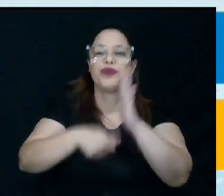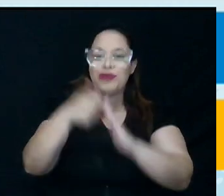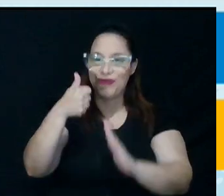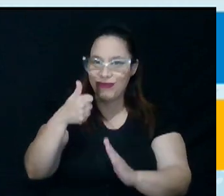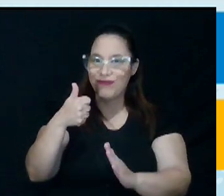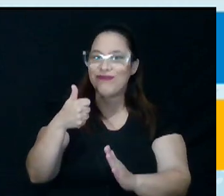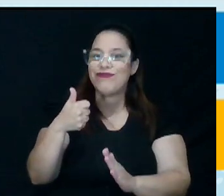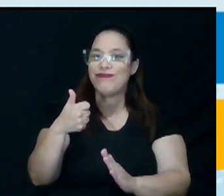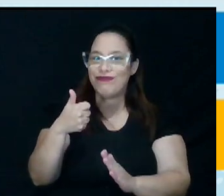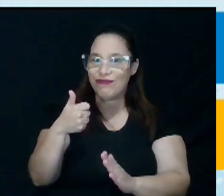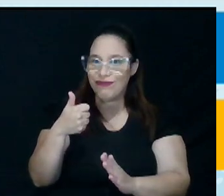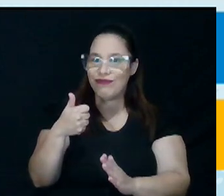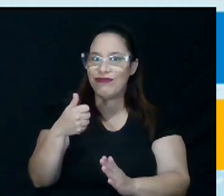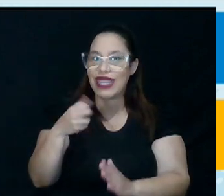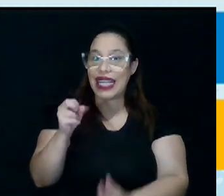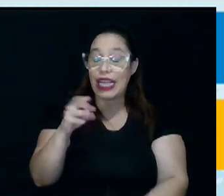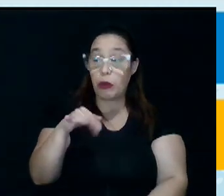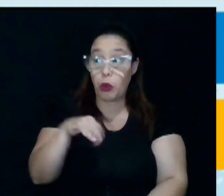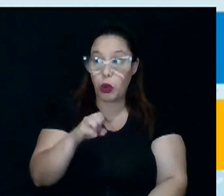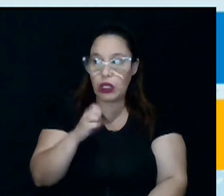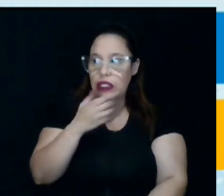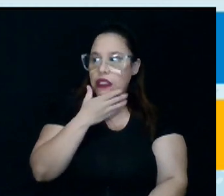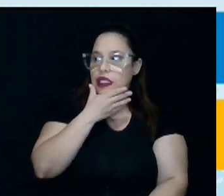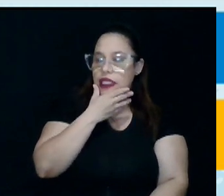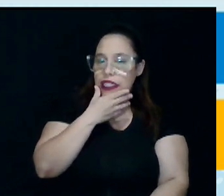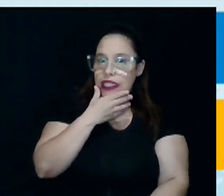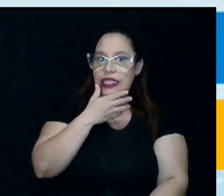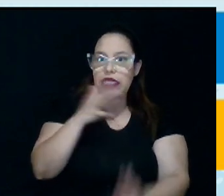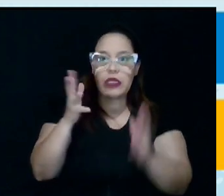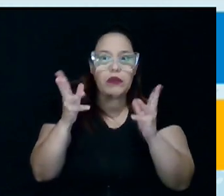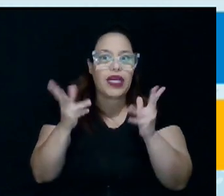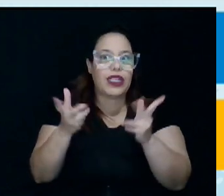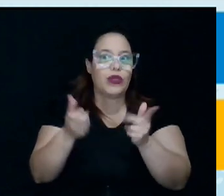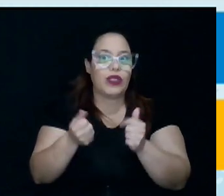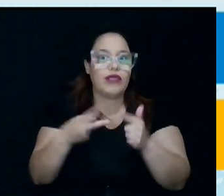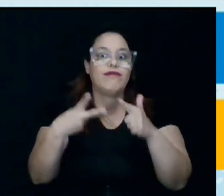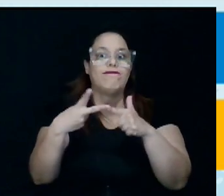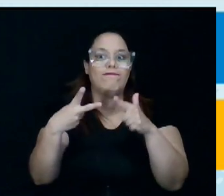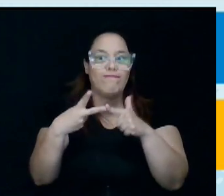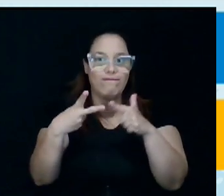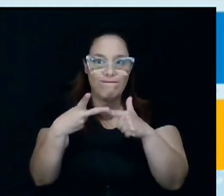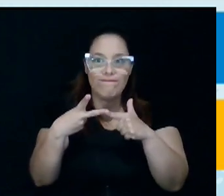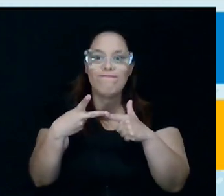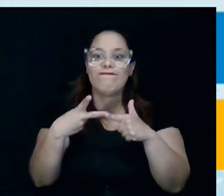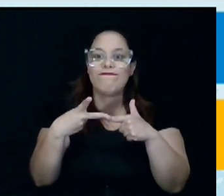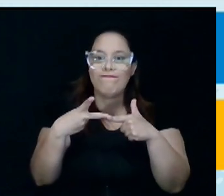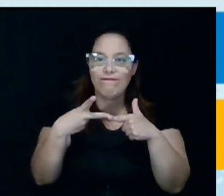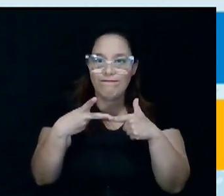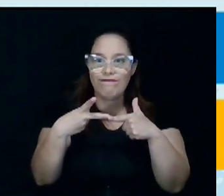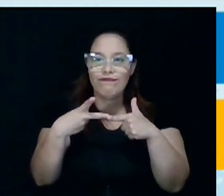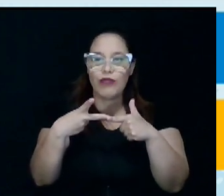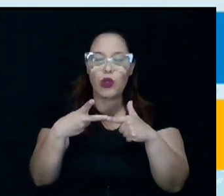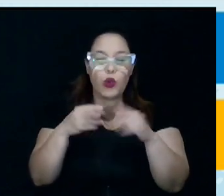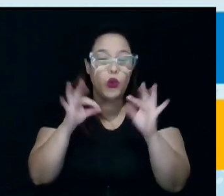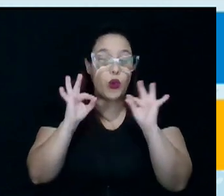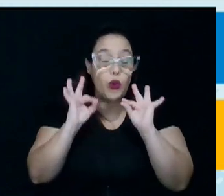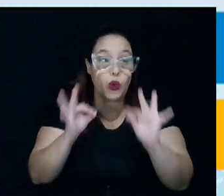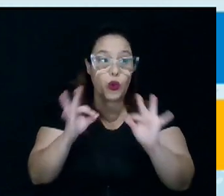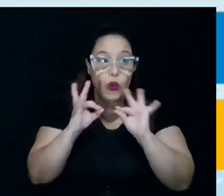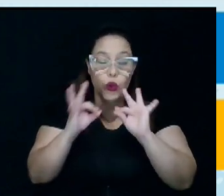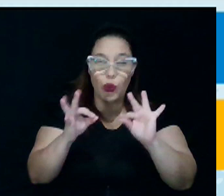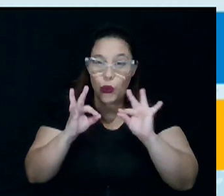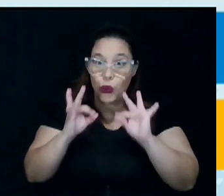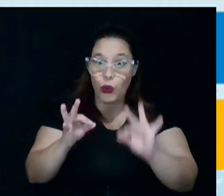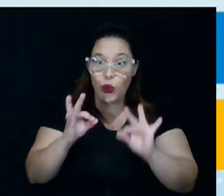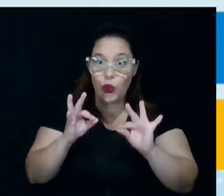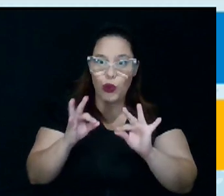Simone Biles, que é uma das melhores de todos os tempos, na segunda colocação. Então, ótimo resultado, grande resultado da